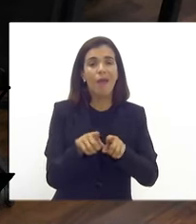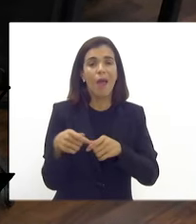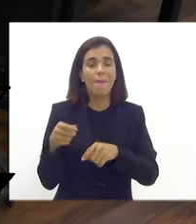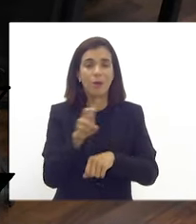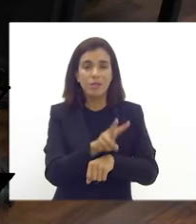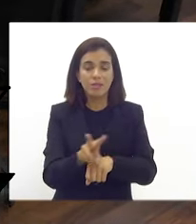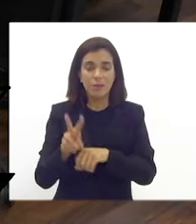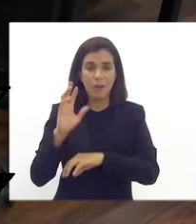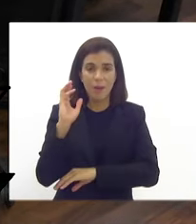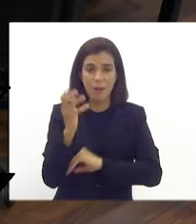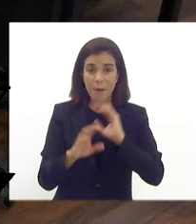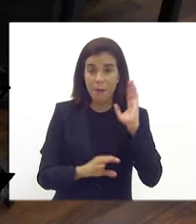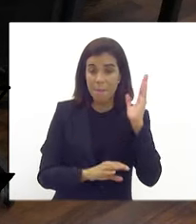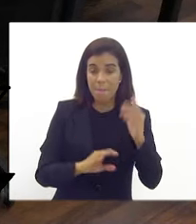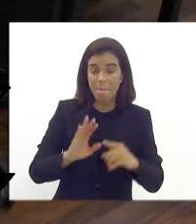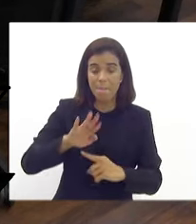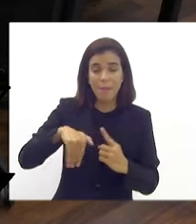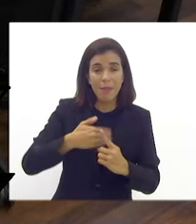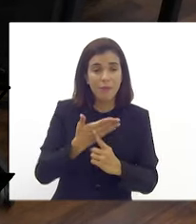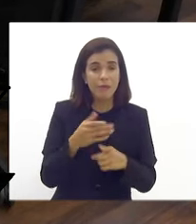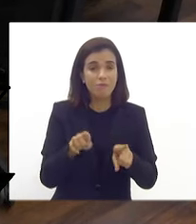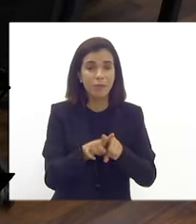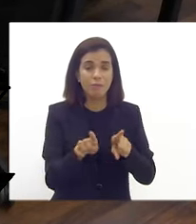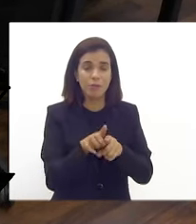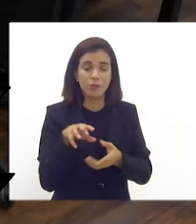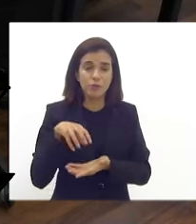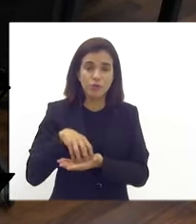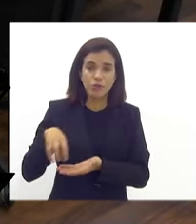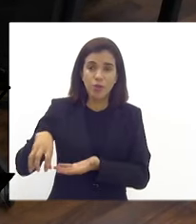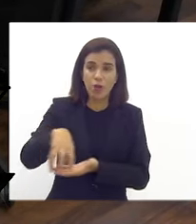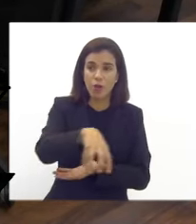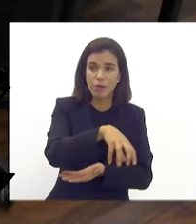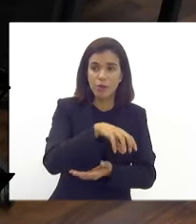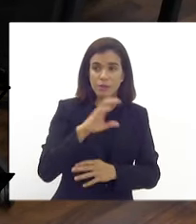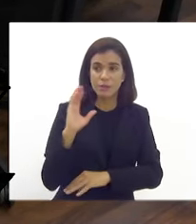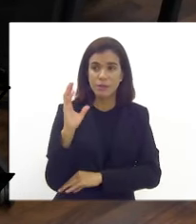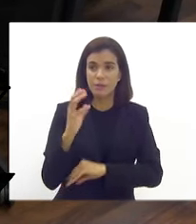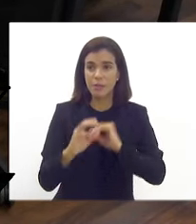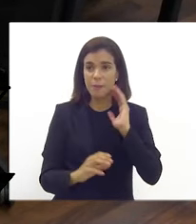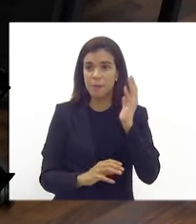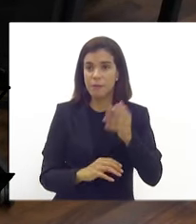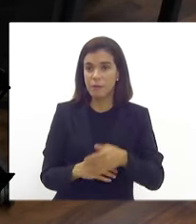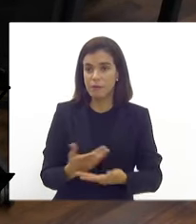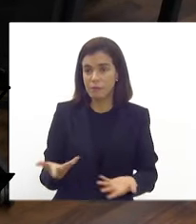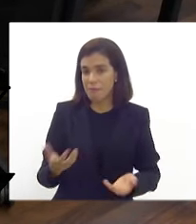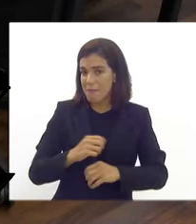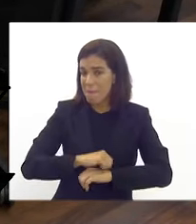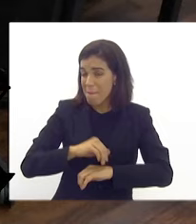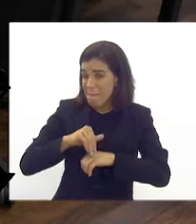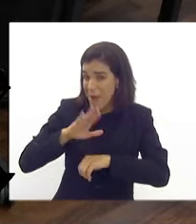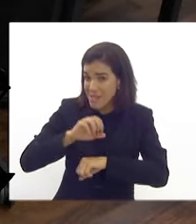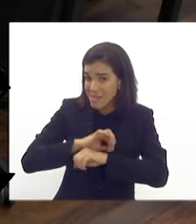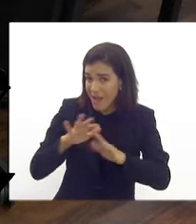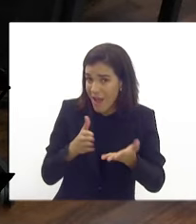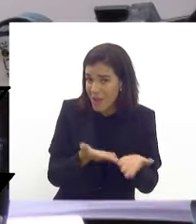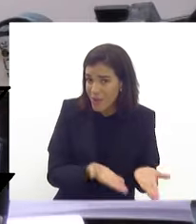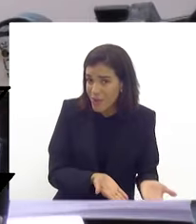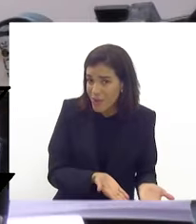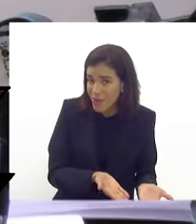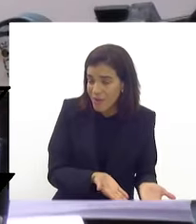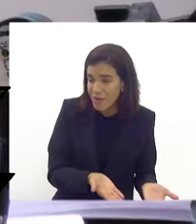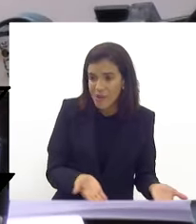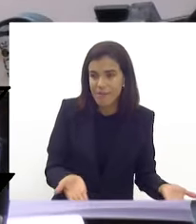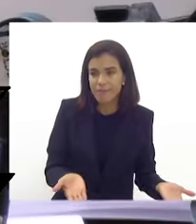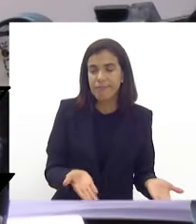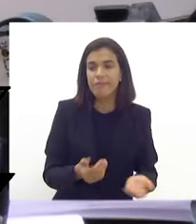Proteção Ambiental e ao requisito da capacidade institucional dos órgãos ambientais bado que ela fez no no relato dela possível